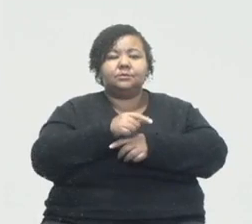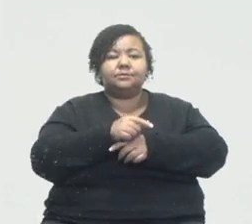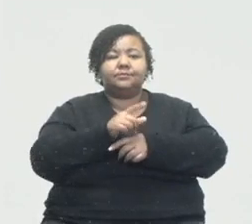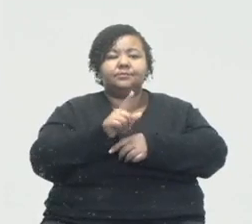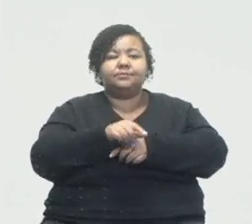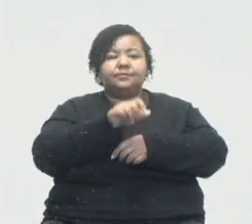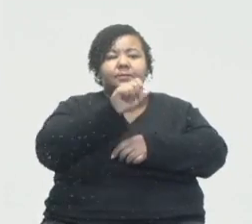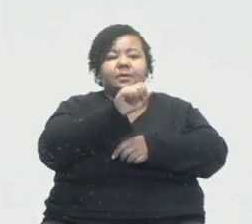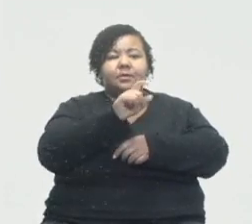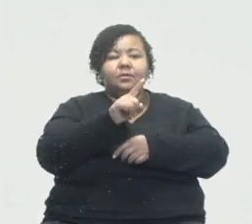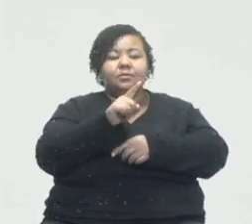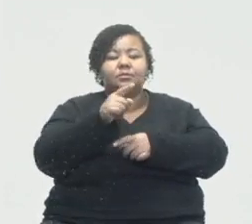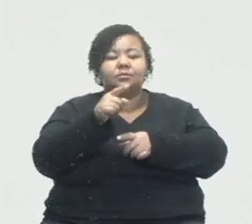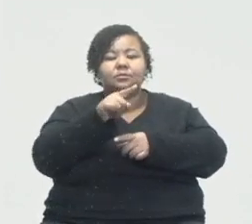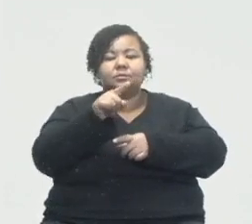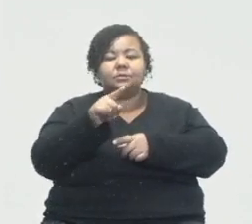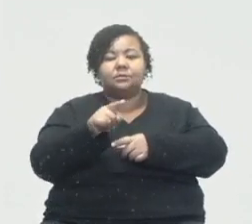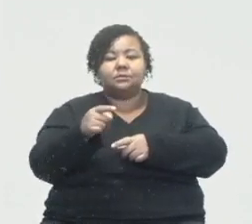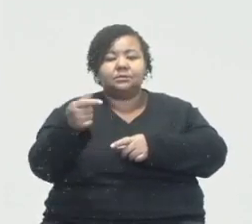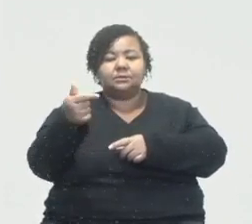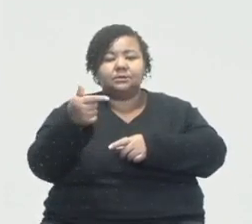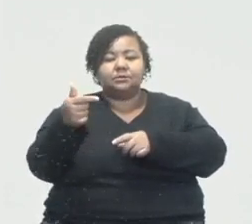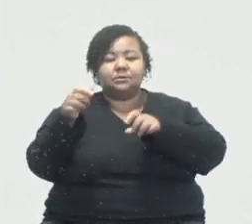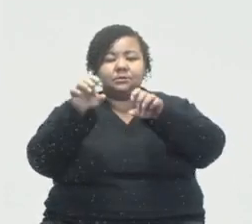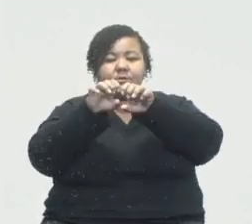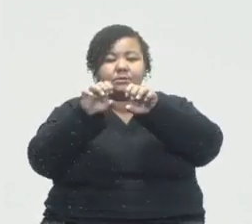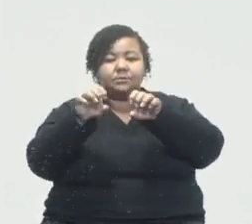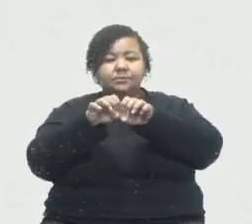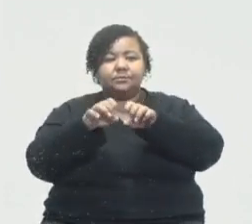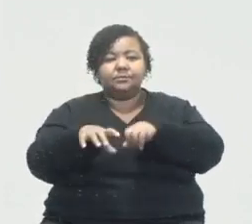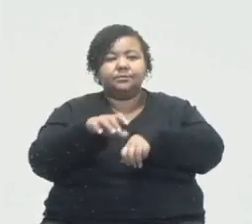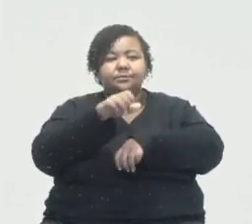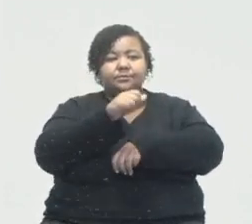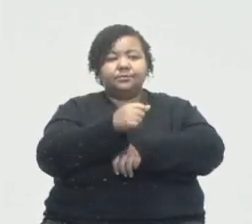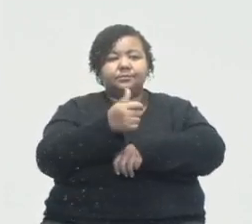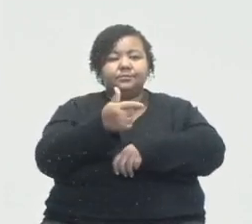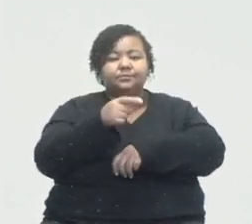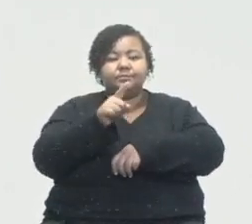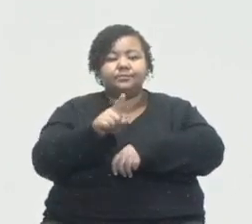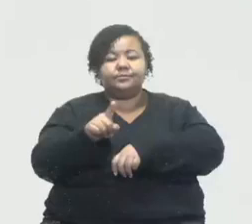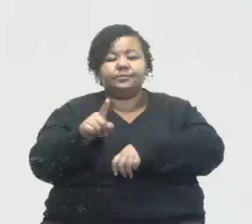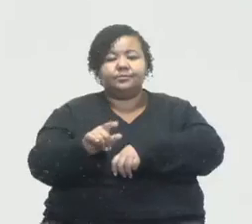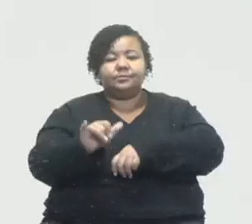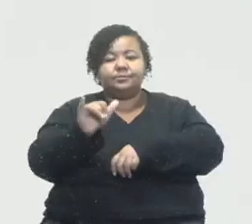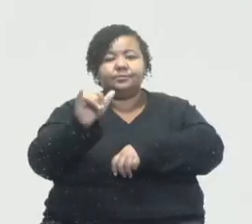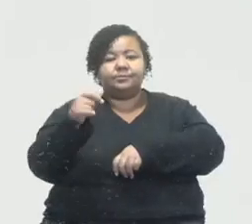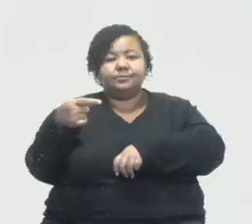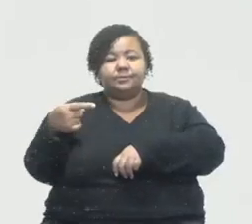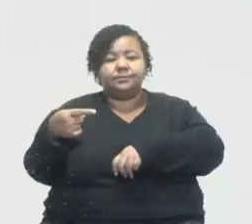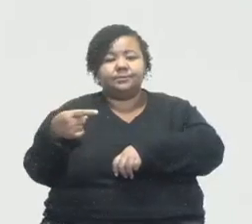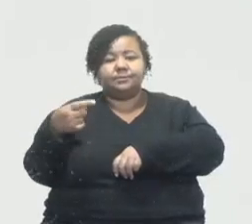o A1 na segunda equação, nós temos que o A2 é y menos